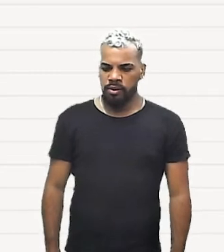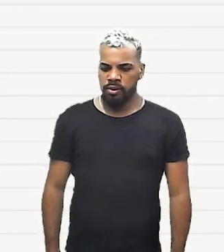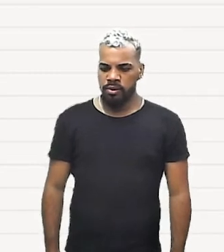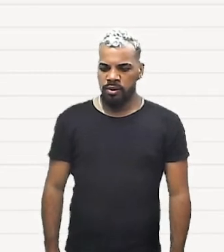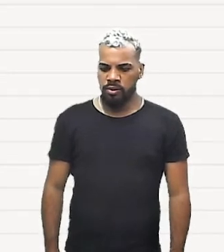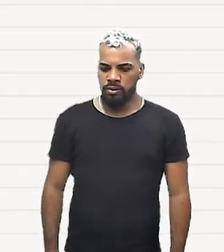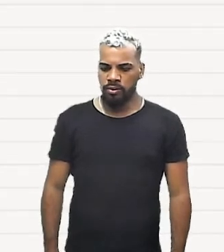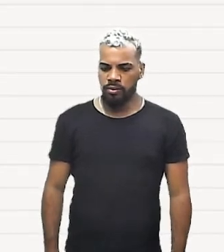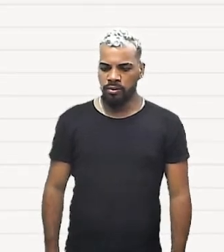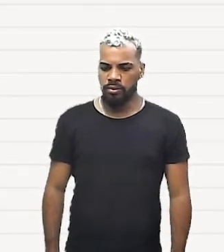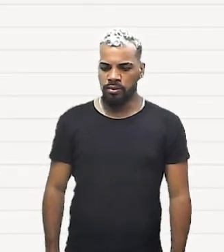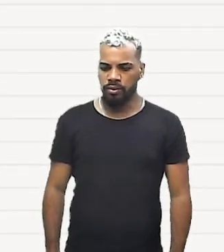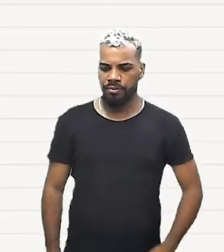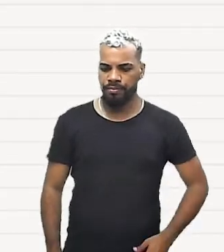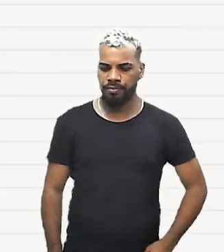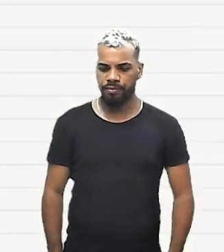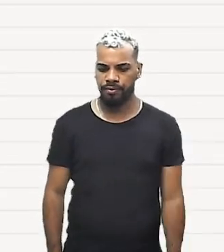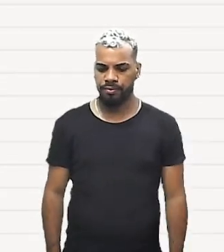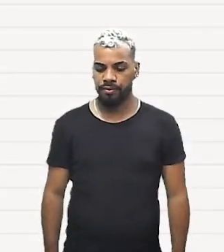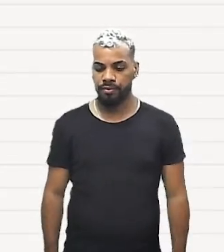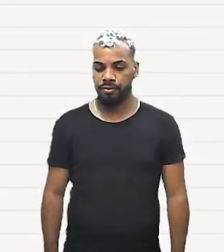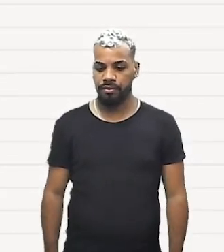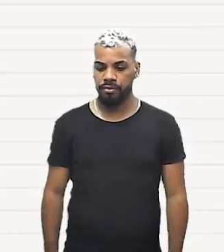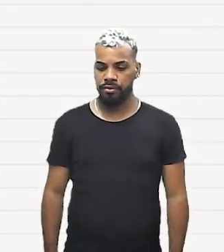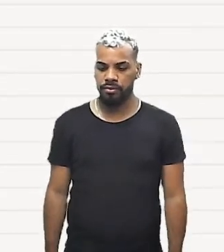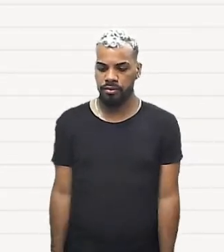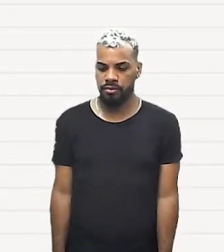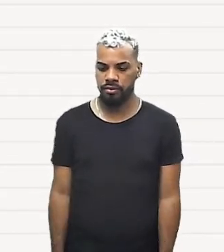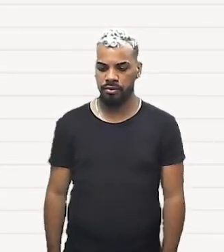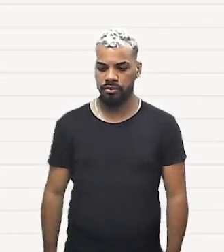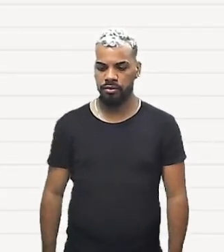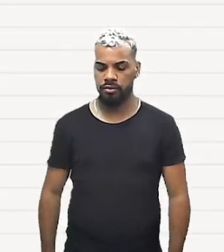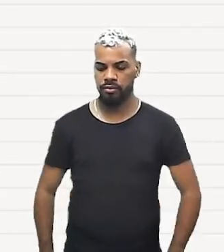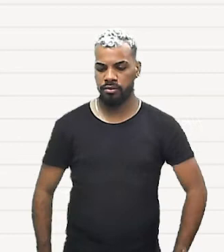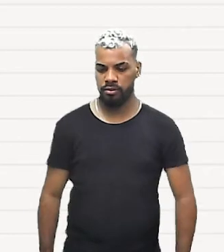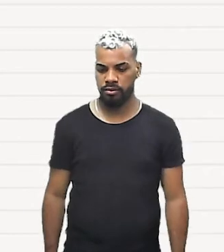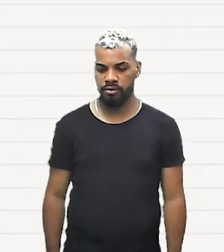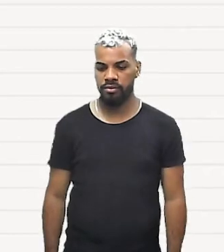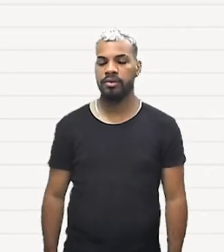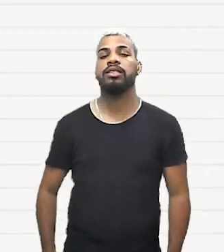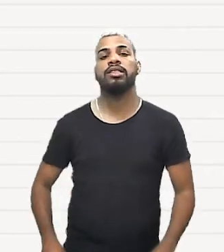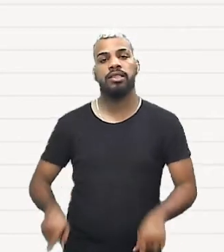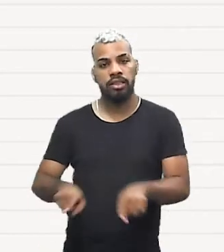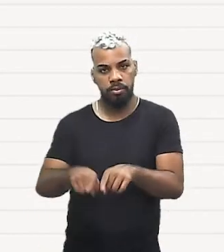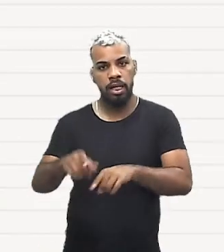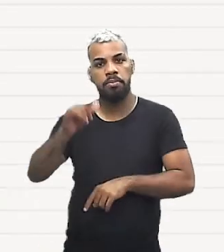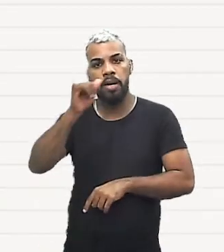então a gente diz que essa fermentação ela também vai ser usada na produção de bebidas